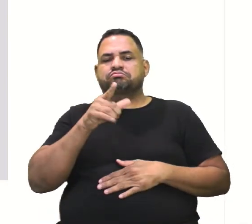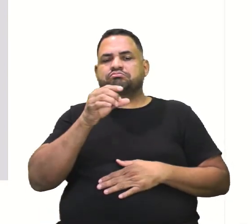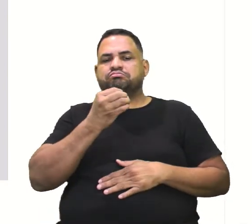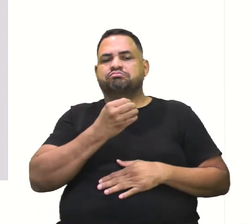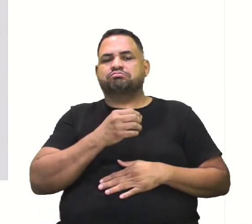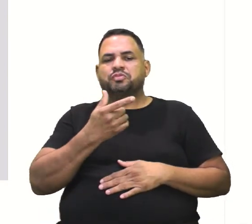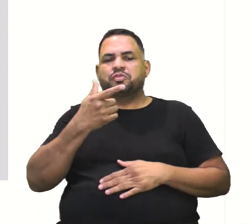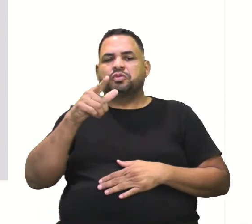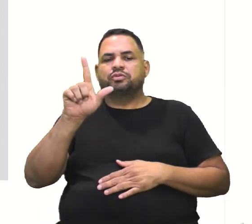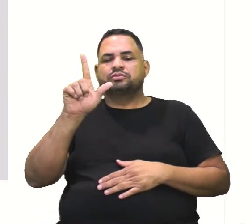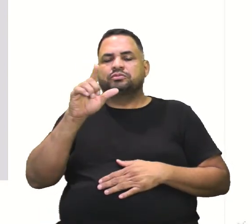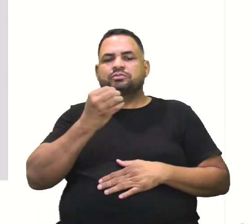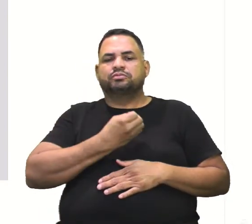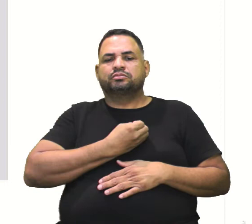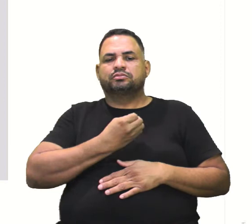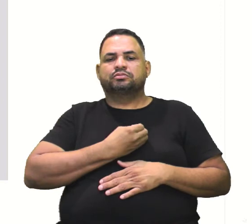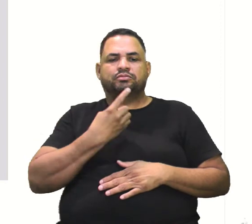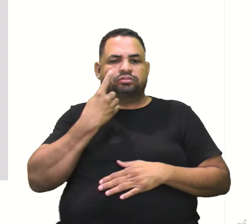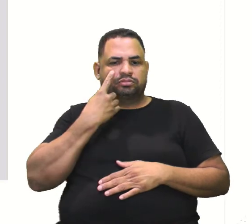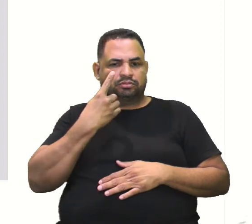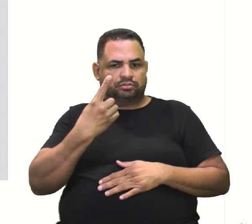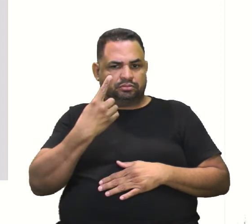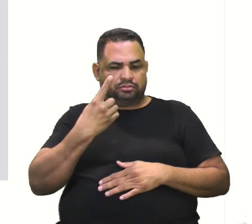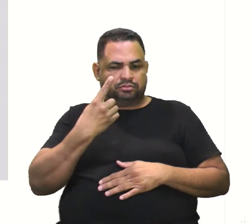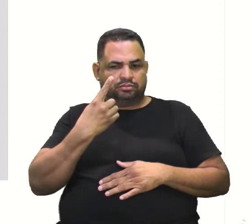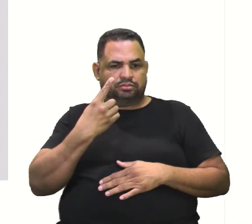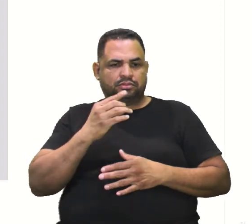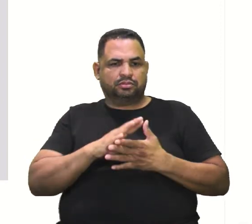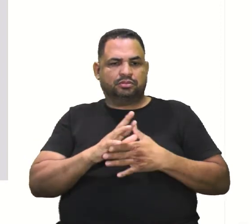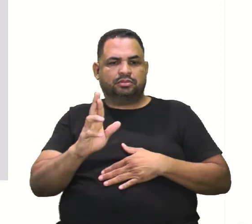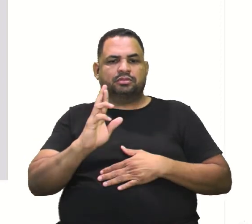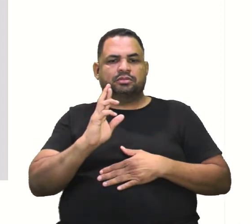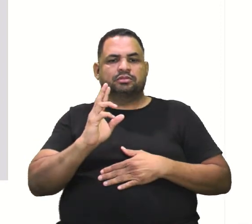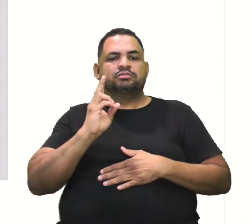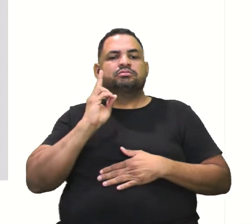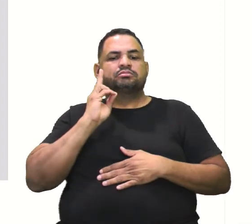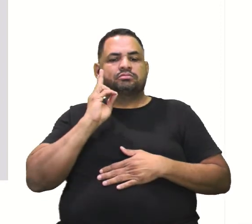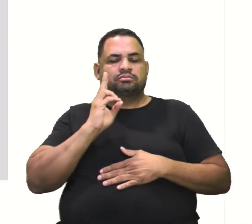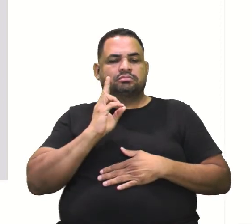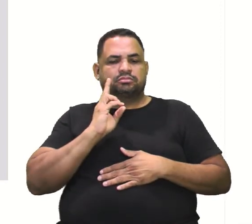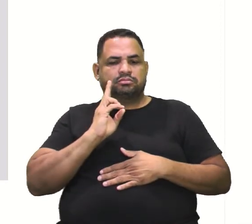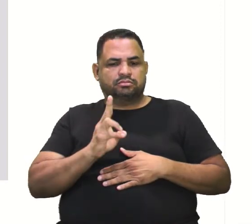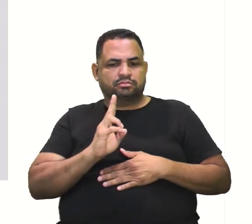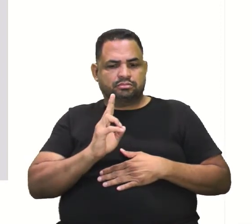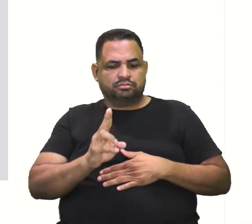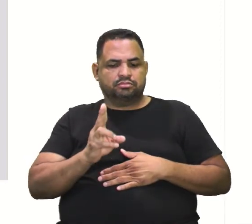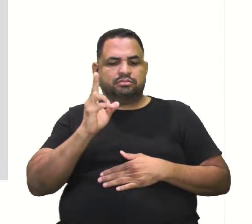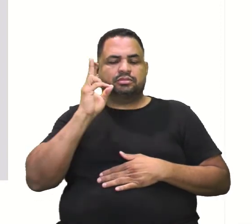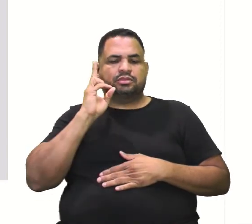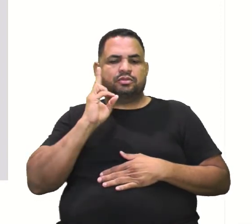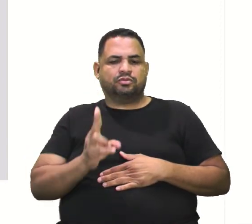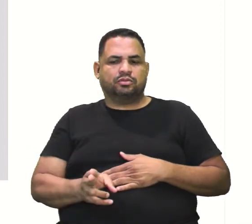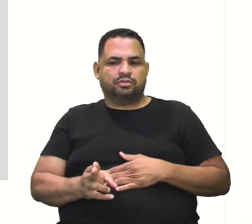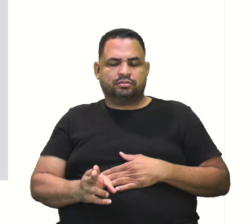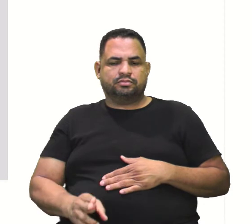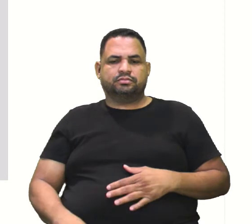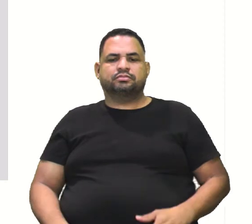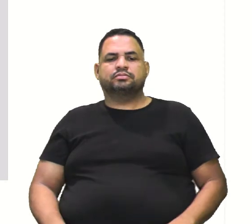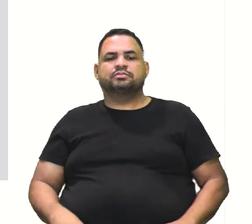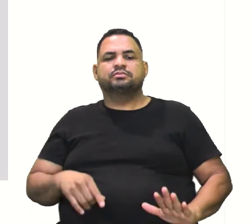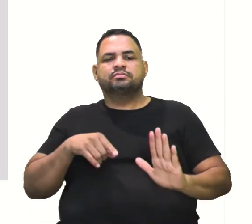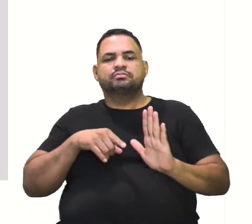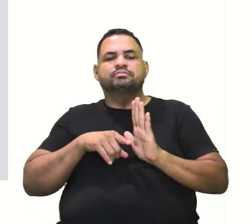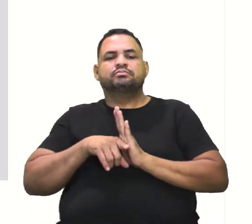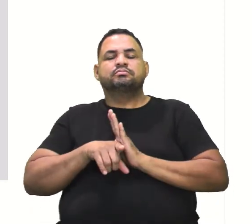número. Você vai ver que a resposta será sempre a mesma. E a